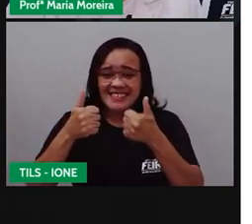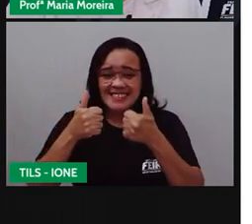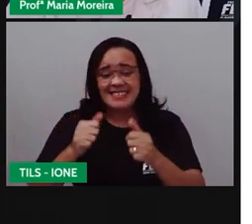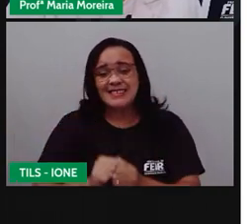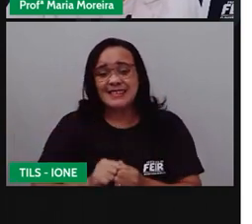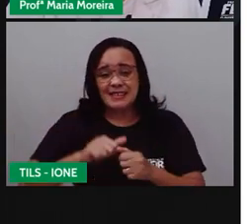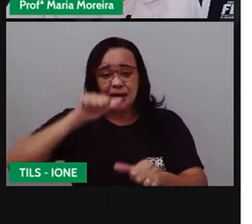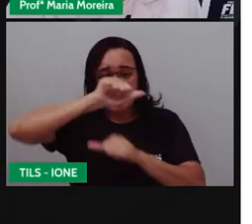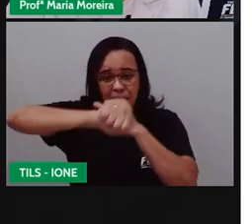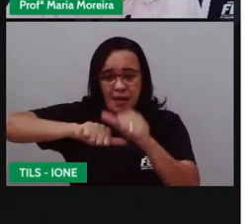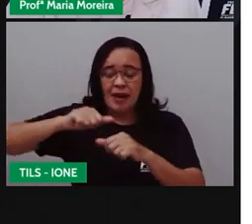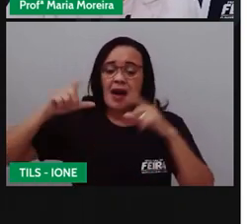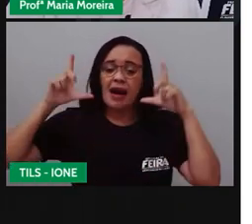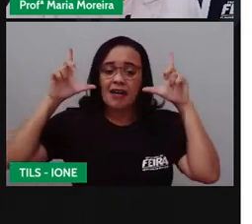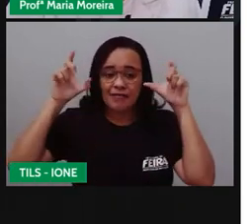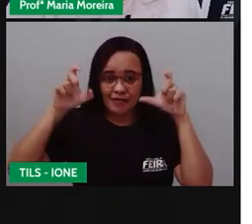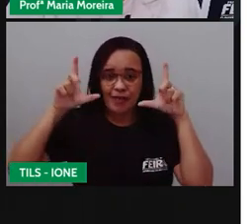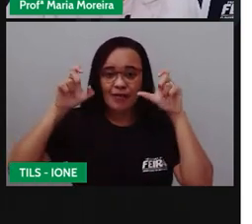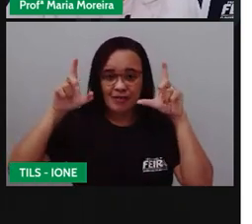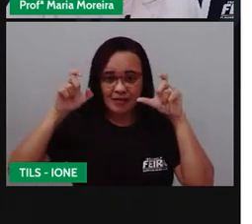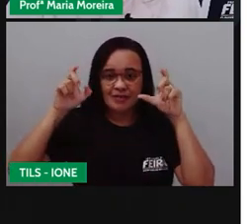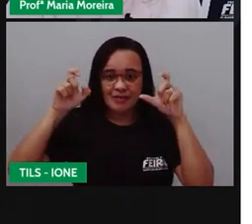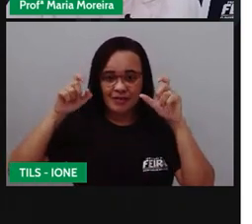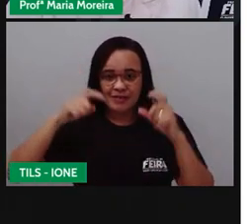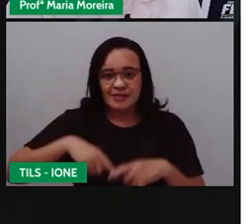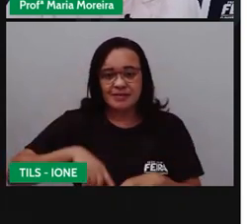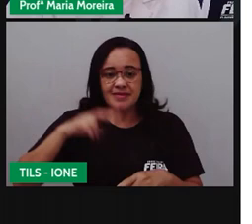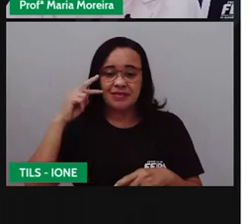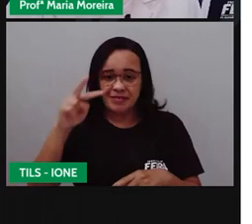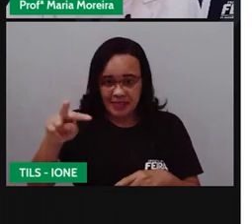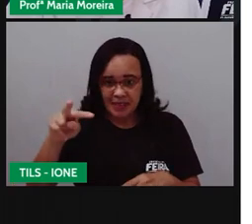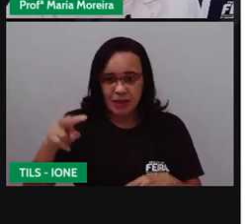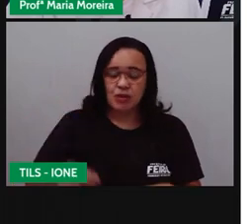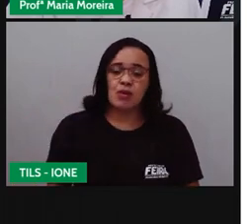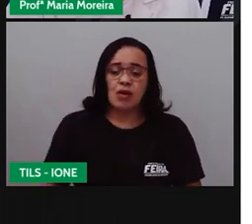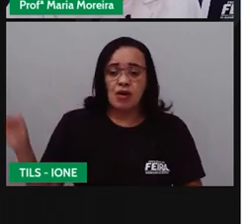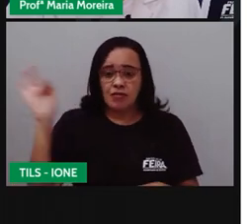da imagem, né, que é uma biografia, ele tem, ó, Paris,